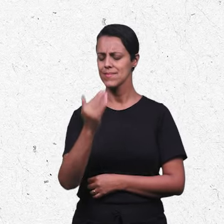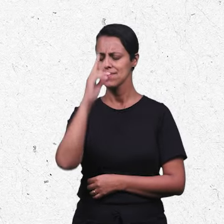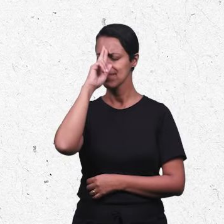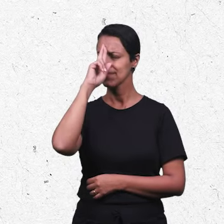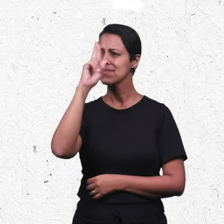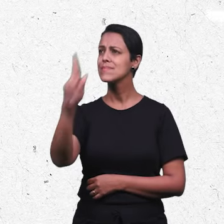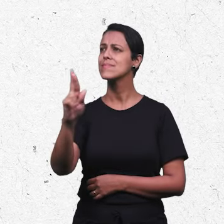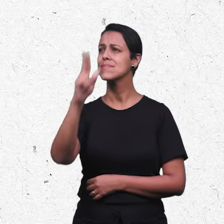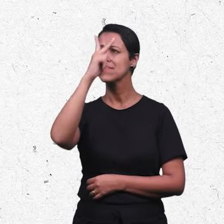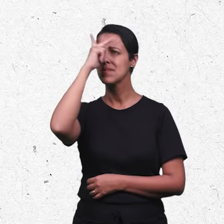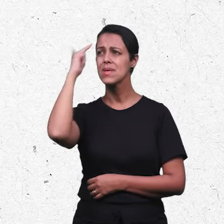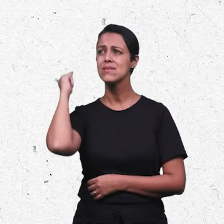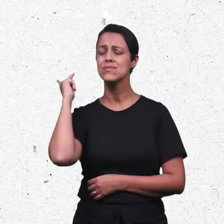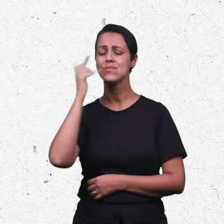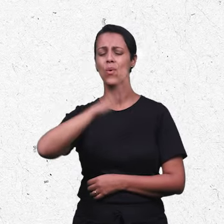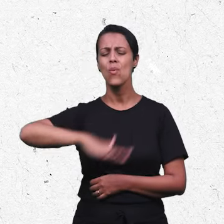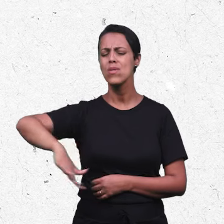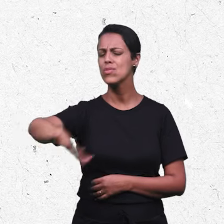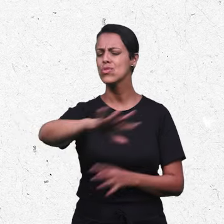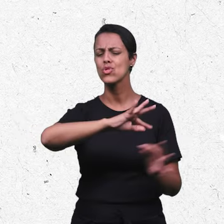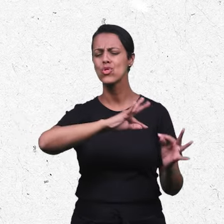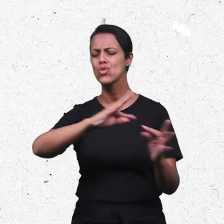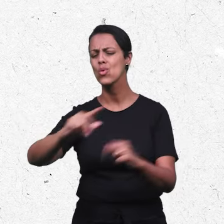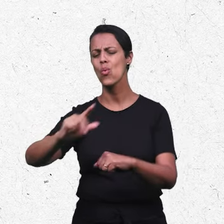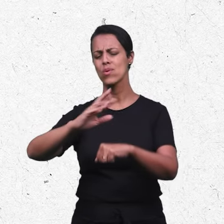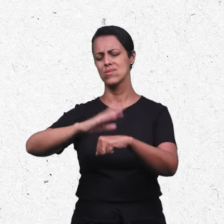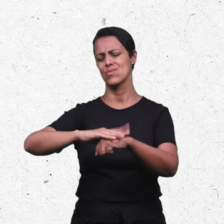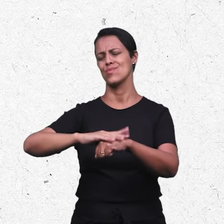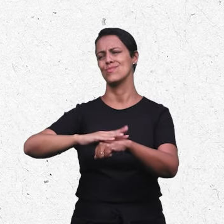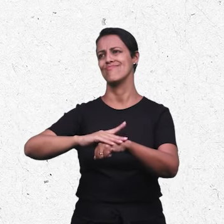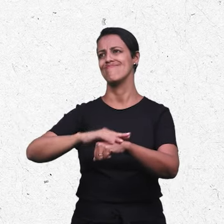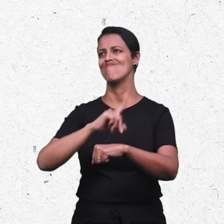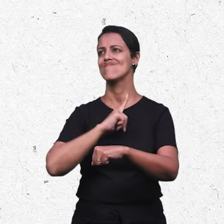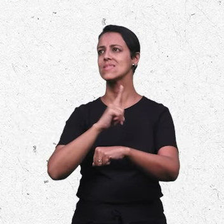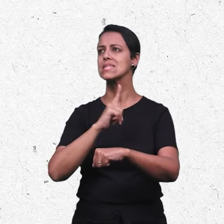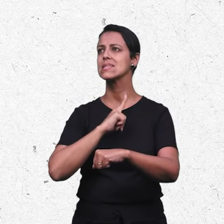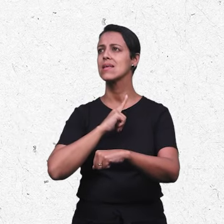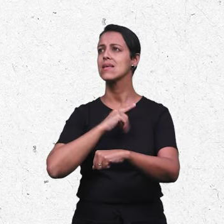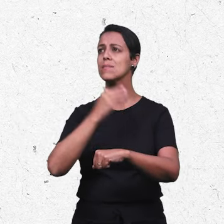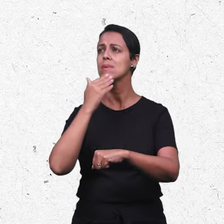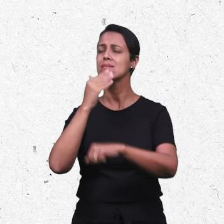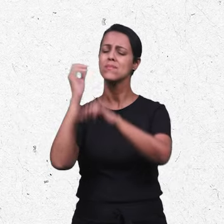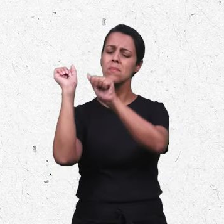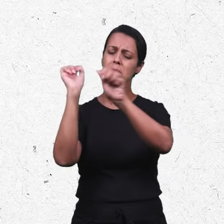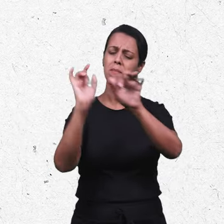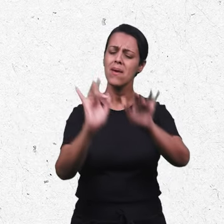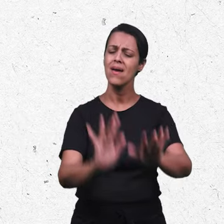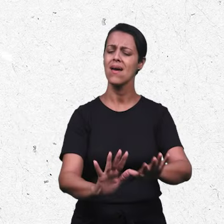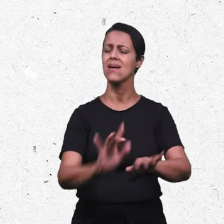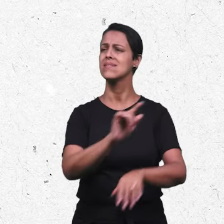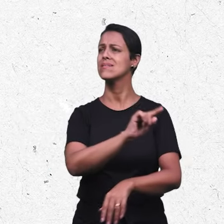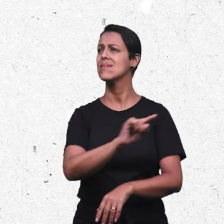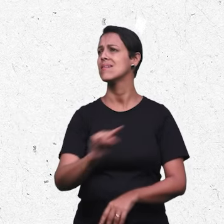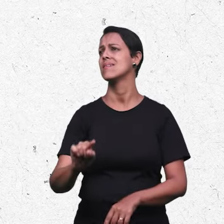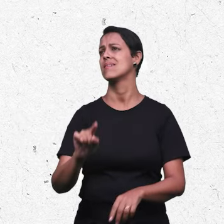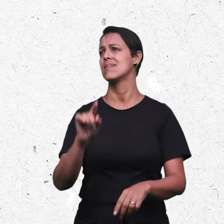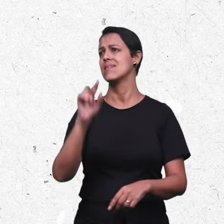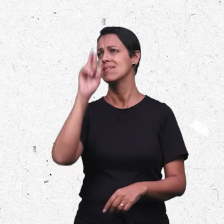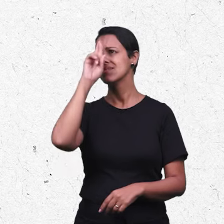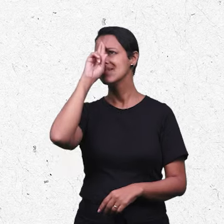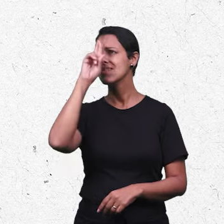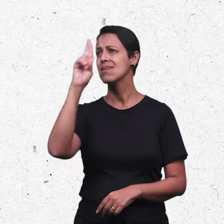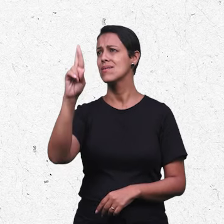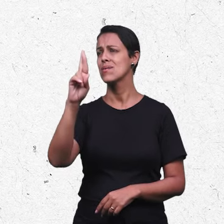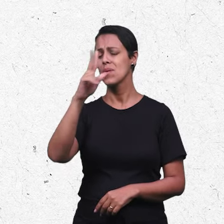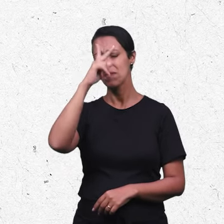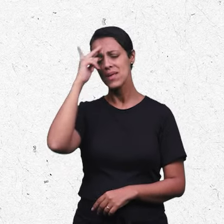bênção em favor de todos os seus filhos que estão enfermos suplicamos Que o Senhor possa estar abençoando meu senhor indo